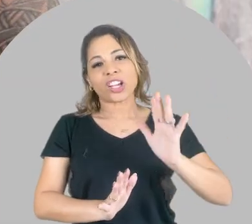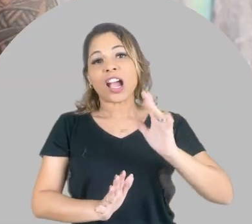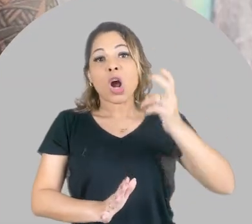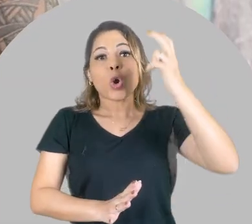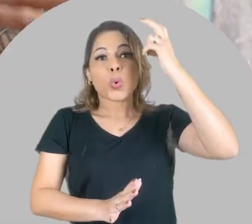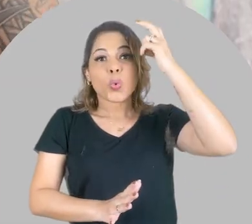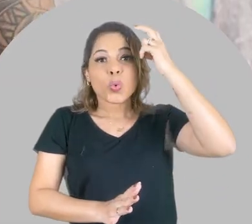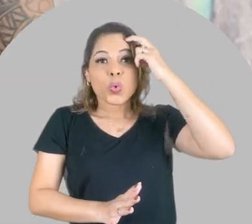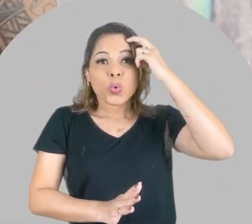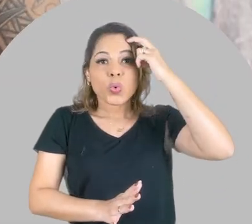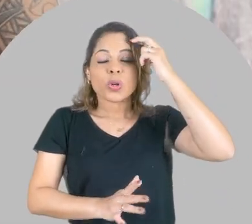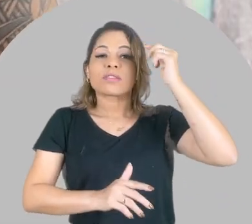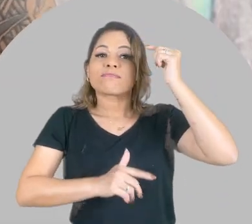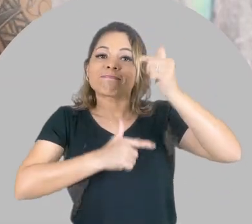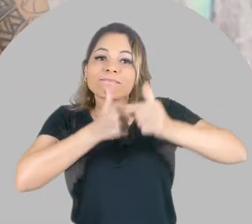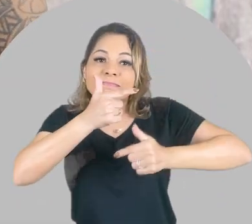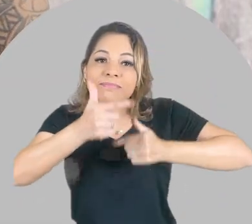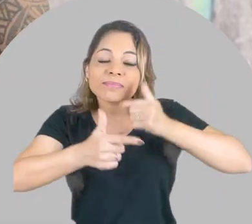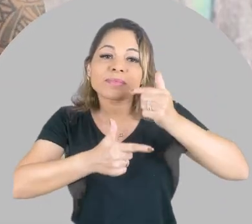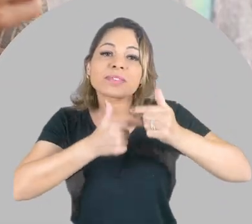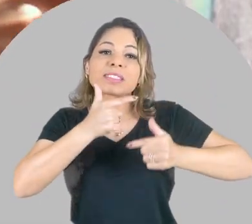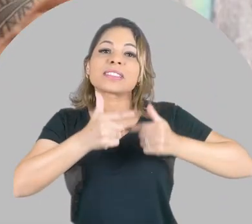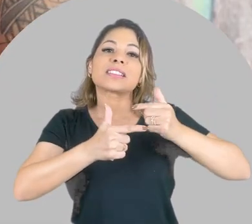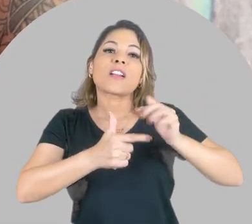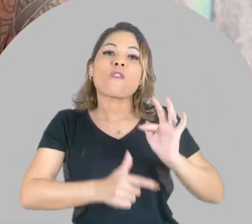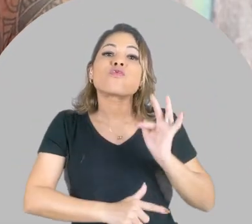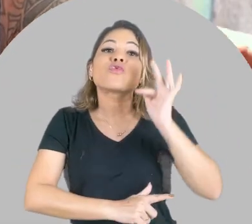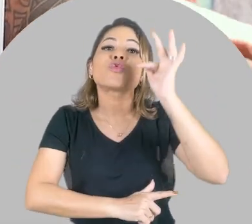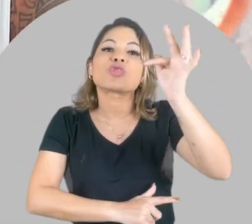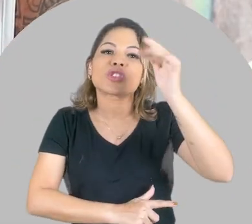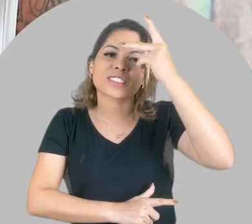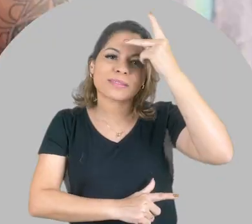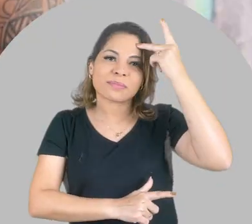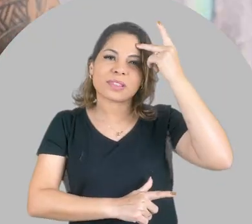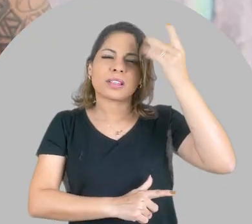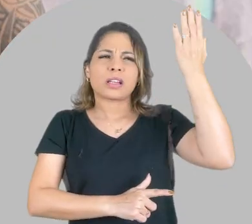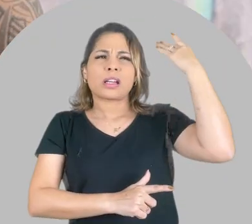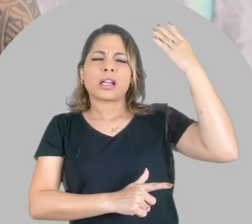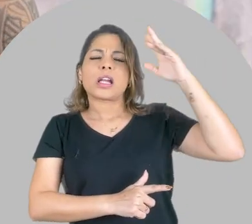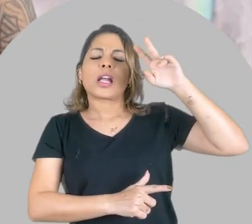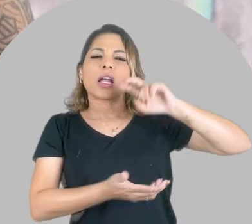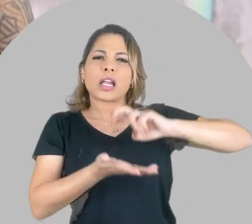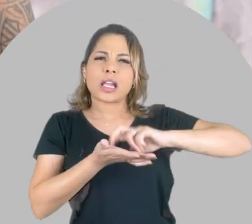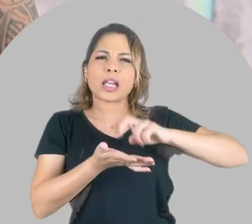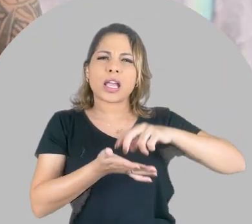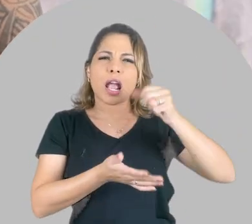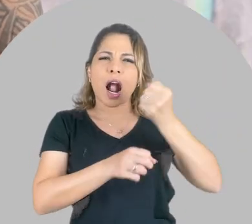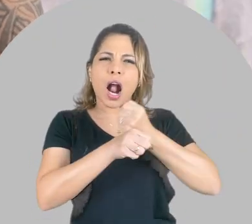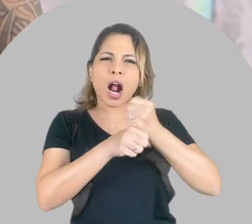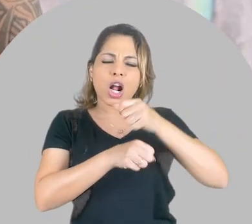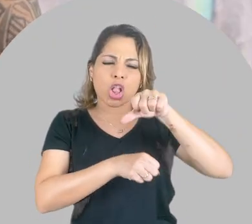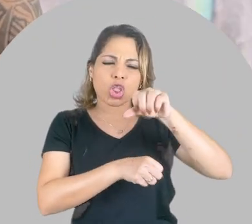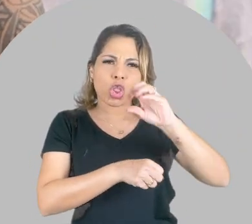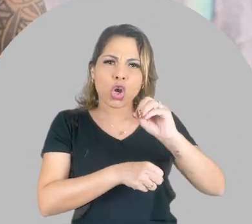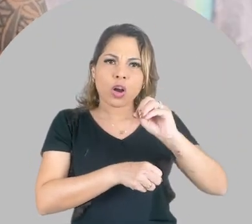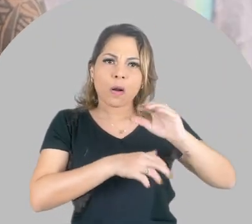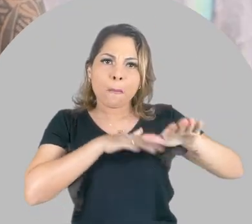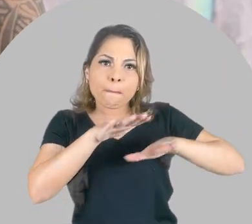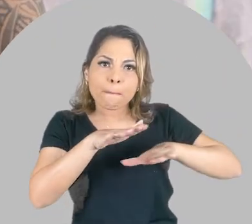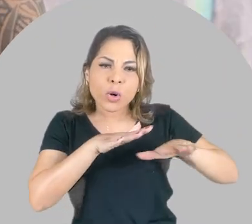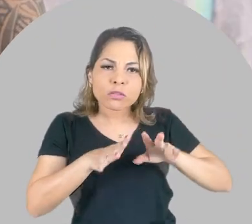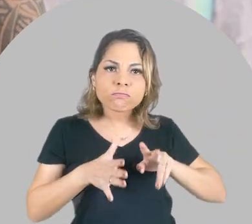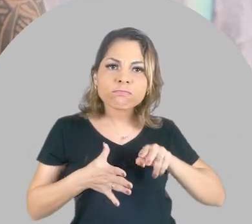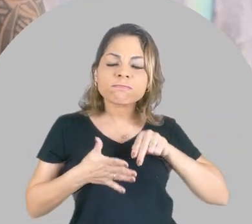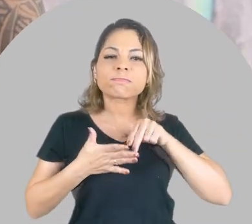no passado. Então, a cultura ela é transcendente às pessoas. Se a gente pensar o hip hop dos anos 90, a